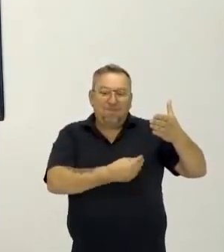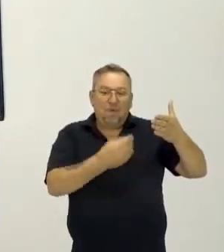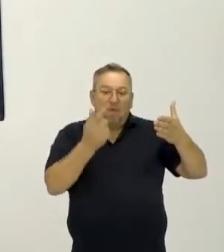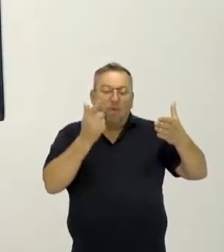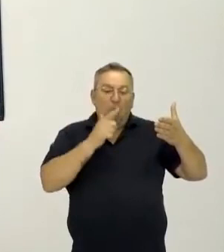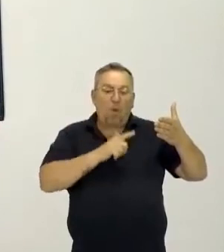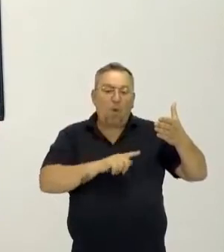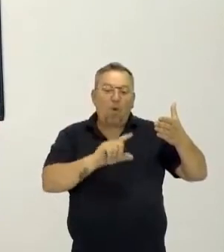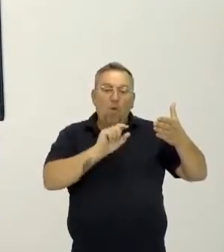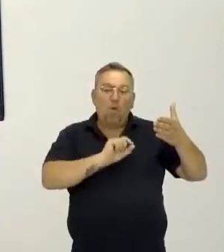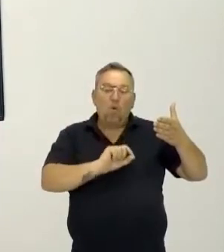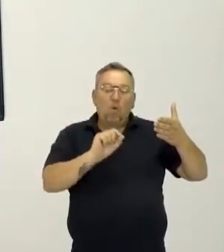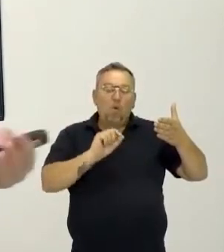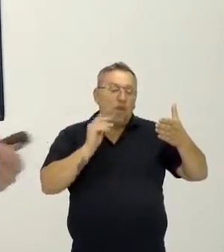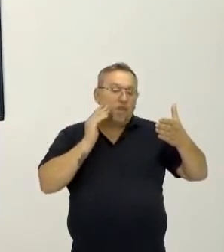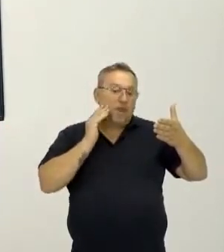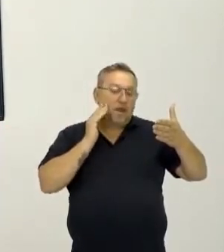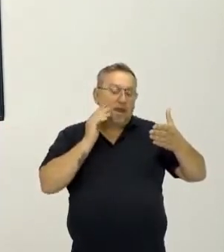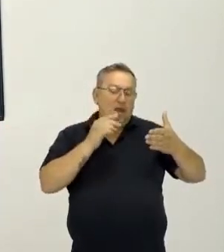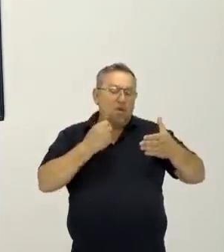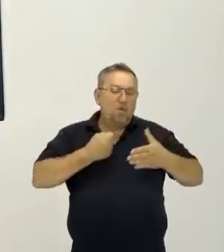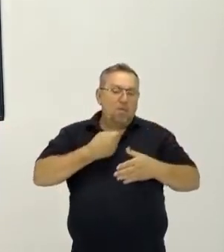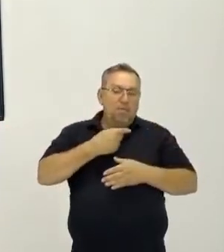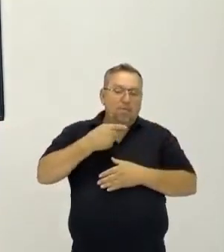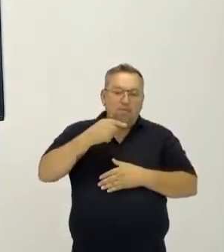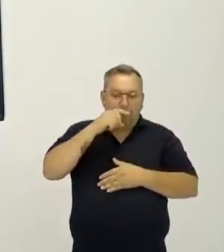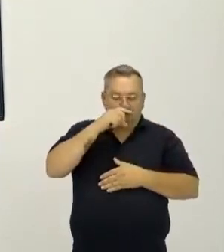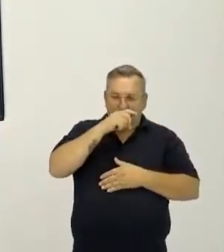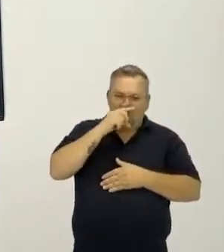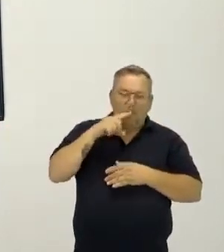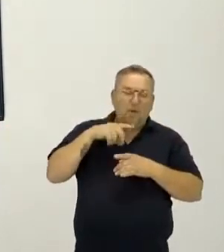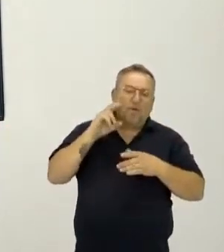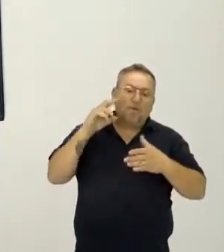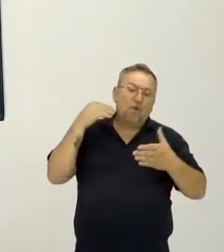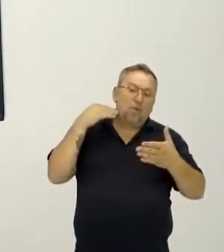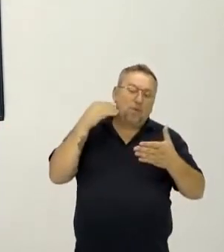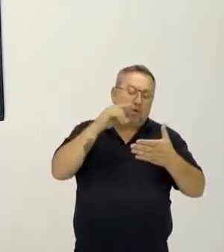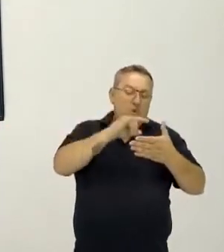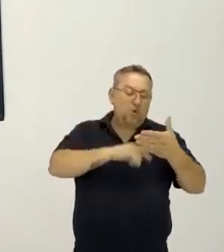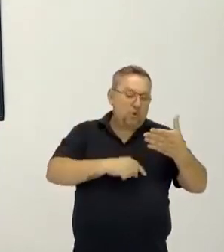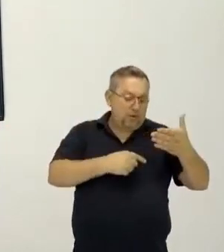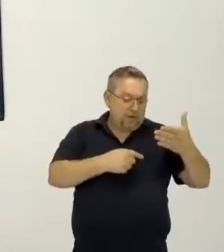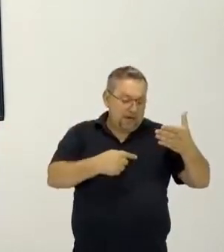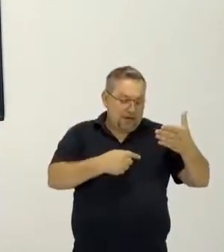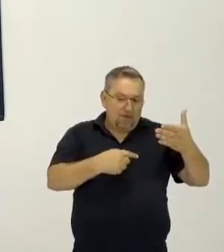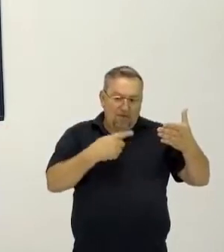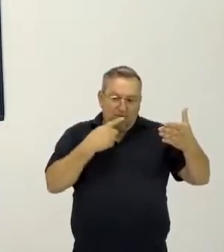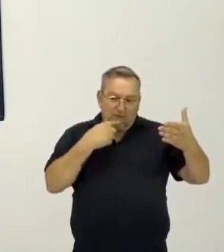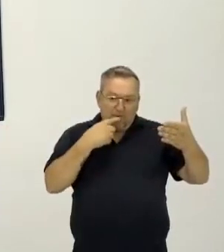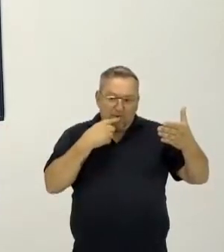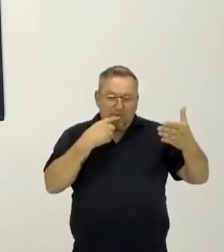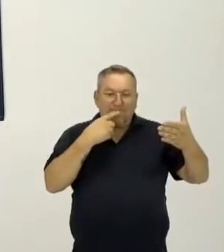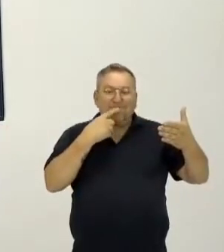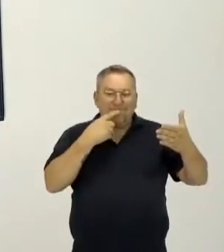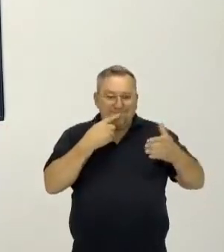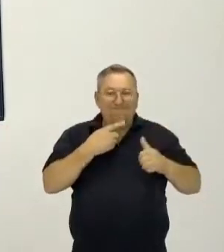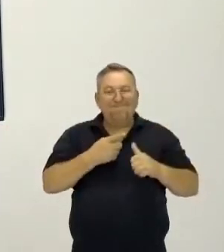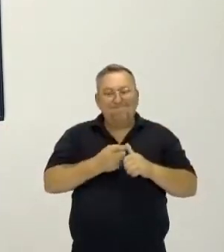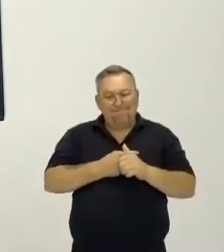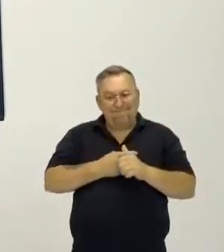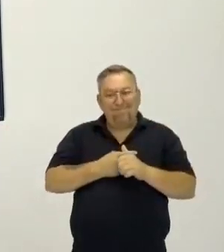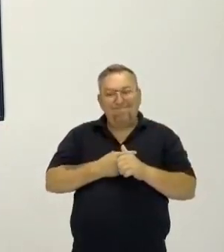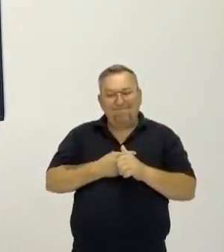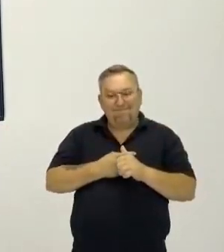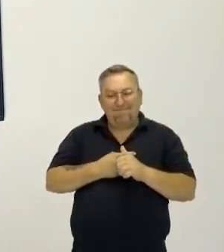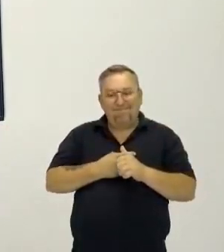consegue aí entender esse número negativo. Então você está lá tirando extrato bancário, está negativo, está em vermelho, você entende que é um valor aí negativo,